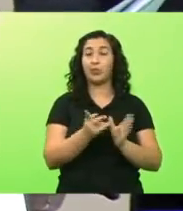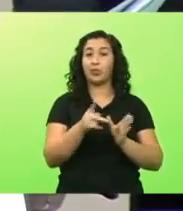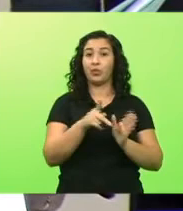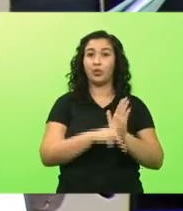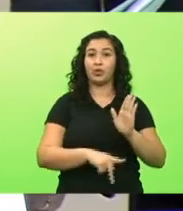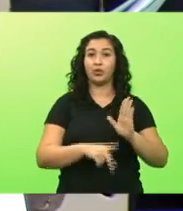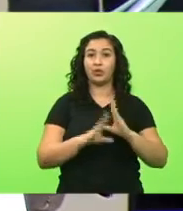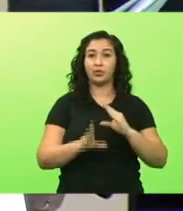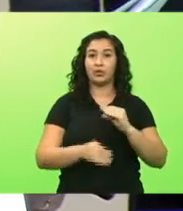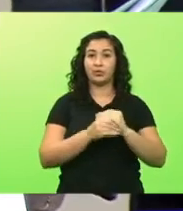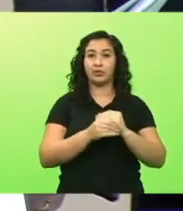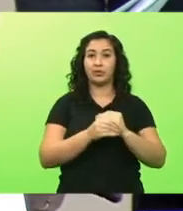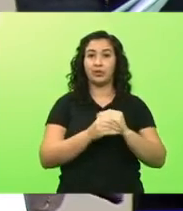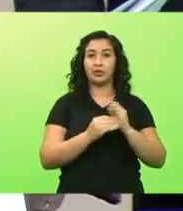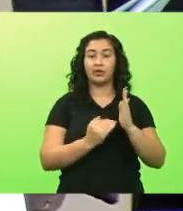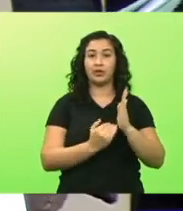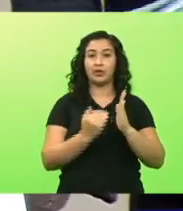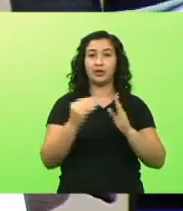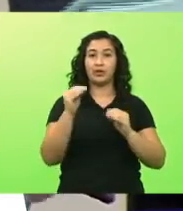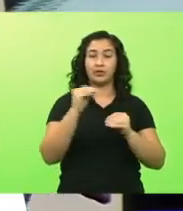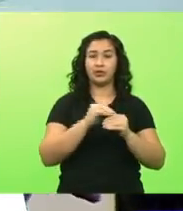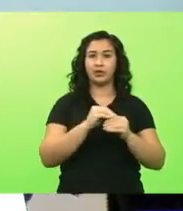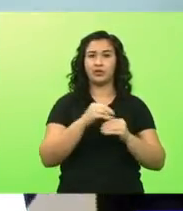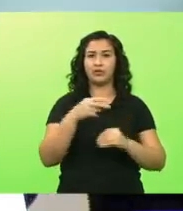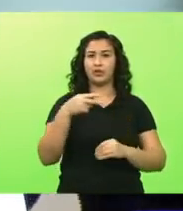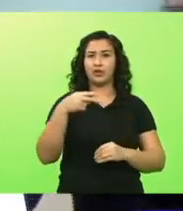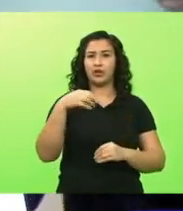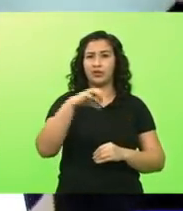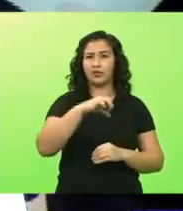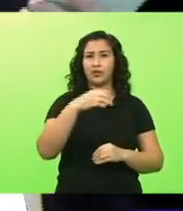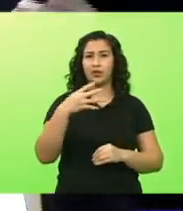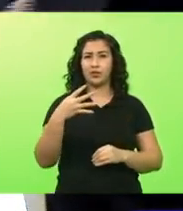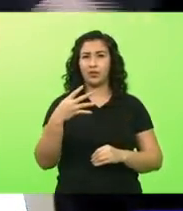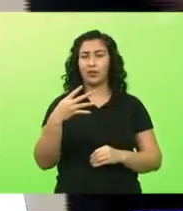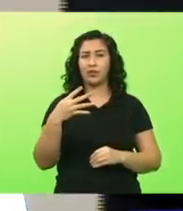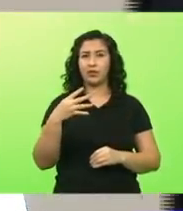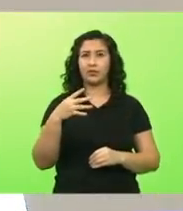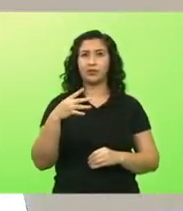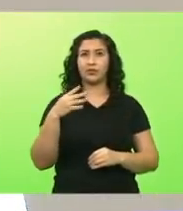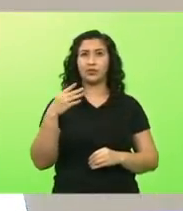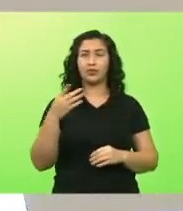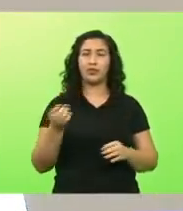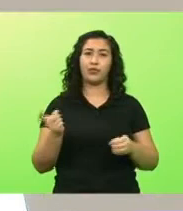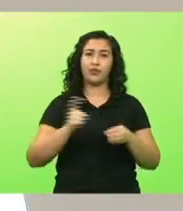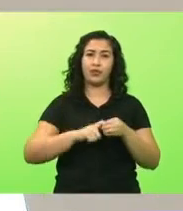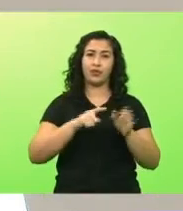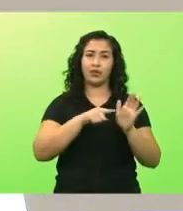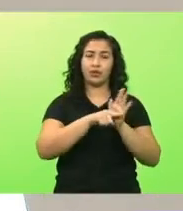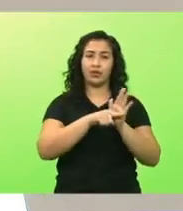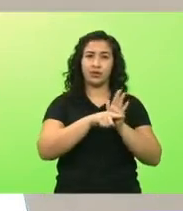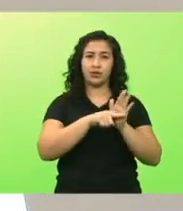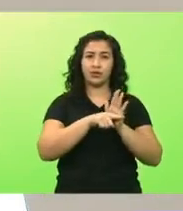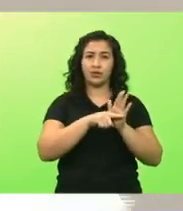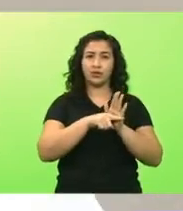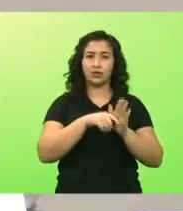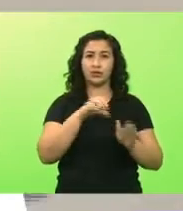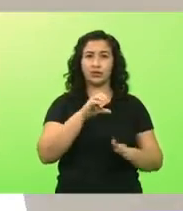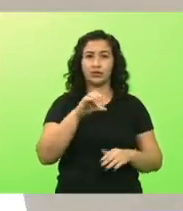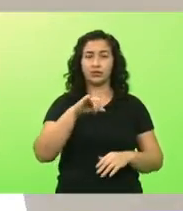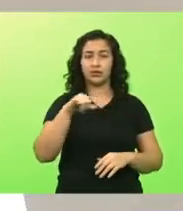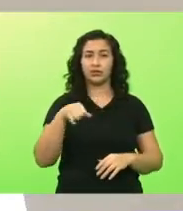projeto de lei 97.4/2020. Portanto, a matéria retorna para análise na Comissão de Constituição e